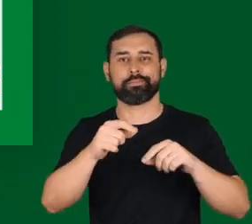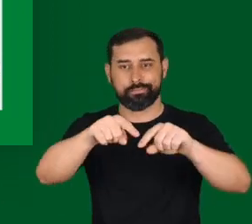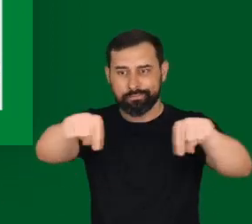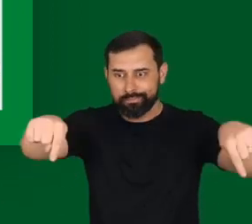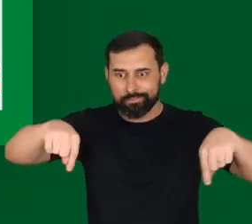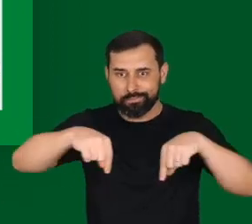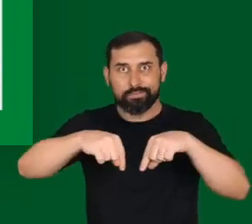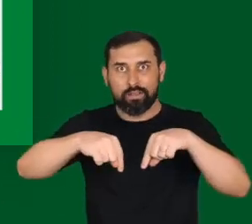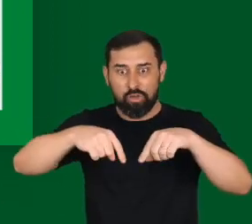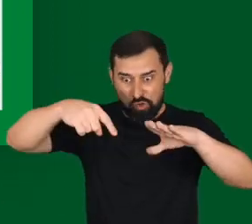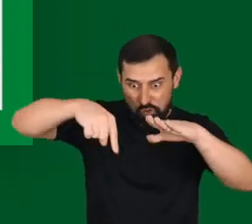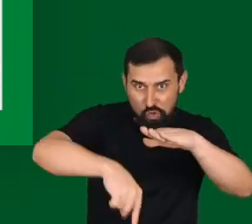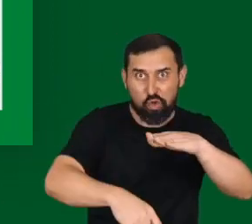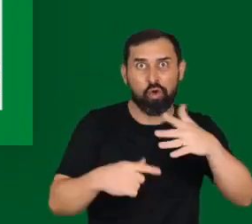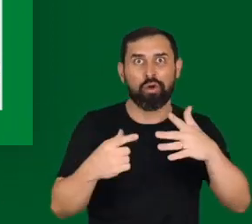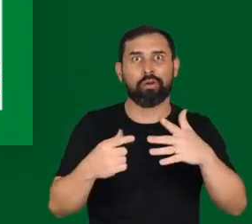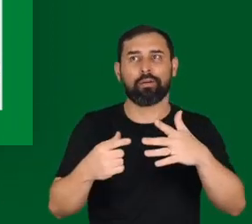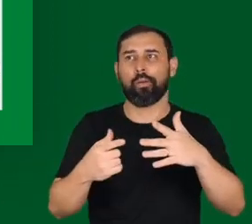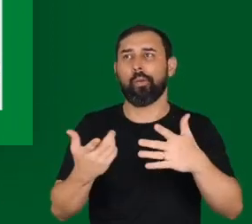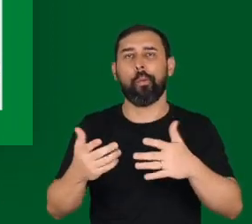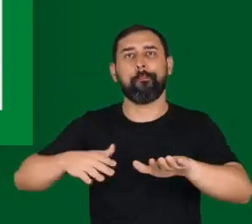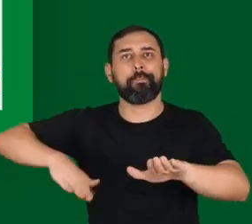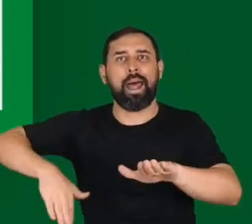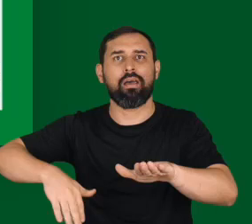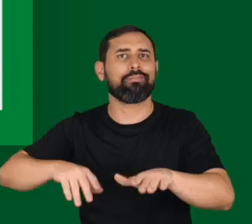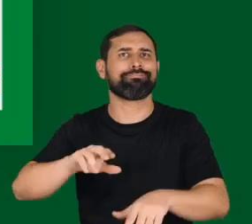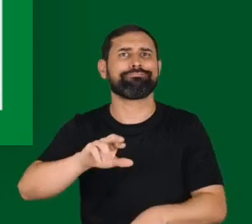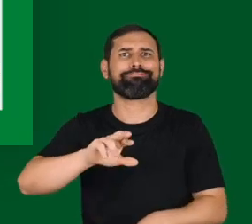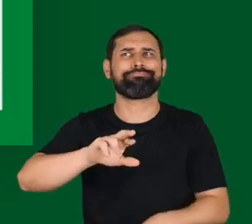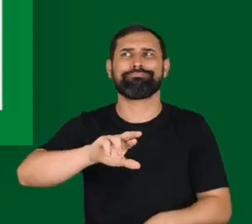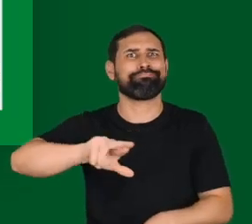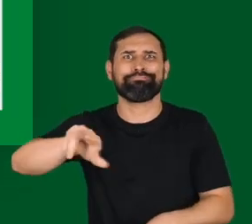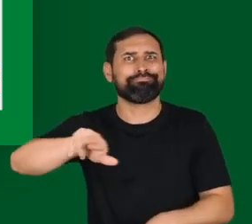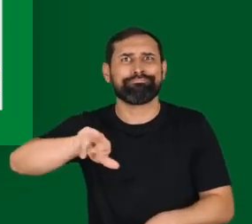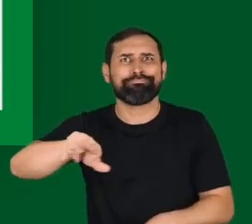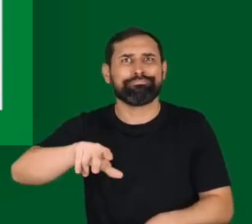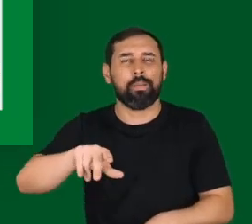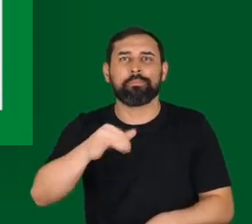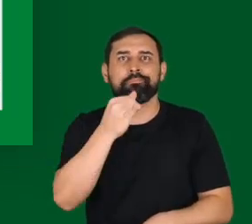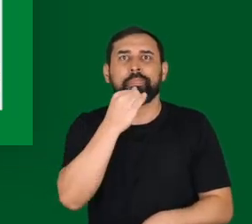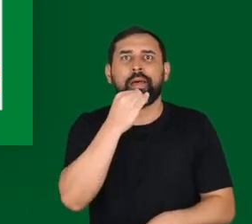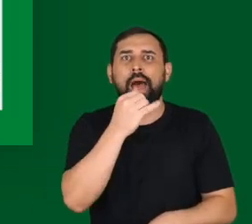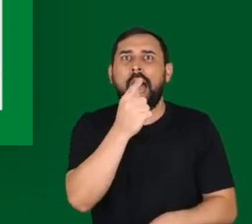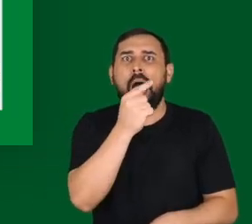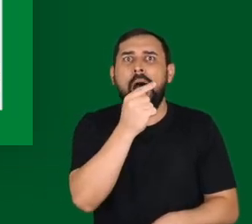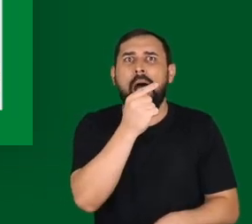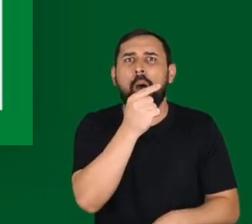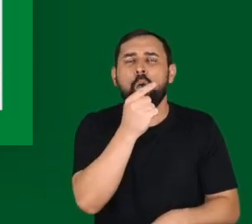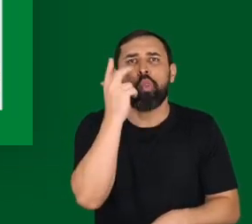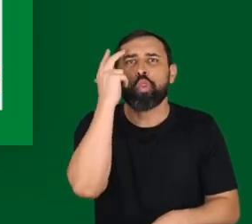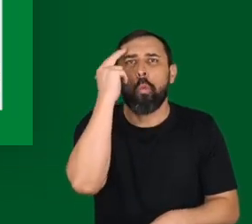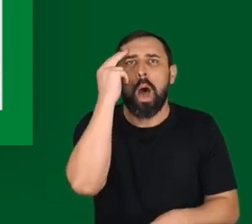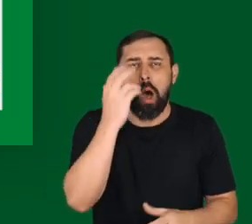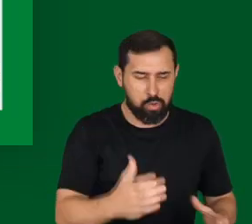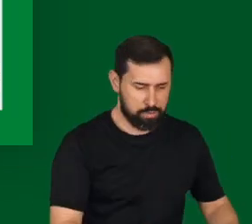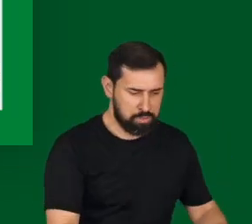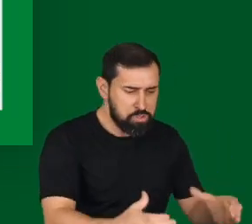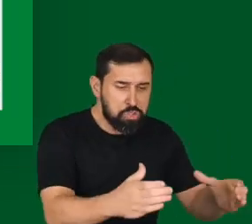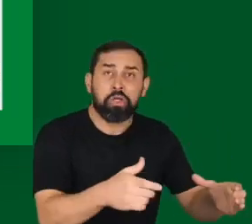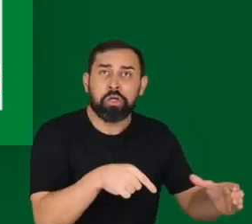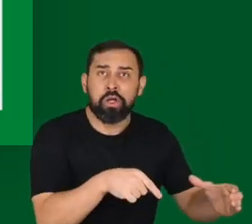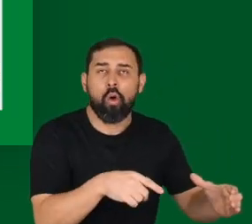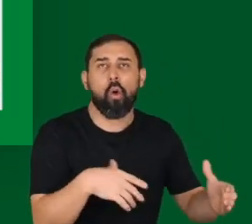um córrego, um lago, né? Basta um balde de água, a água do cachorro, ou o próprio